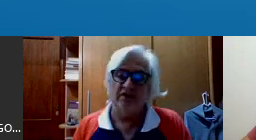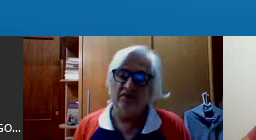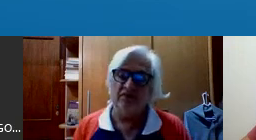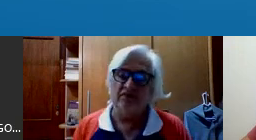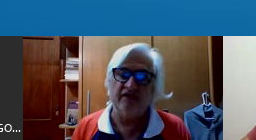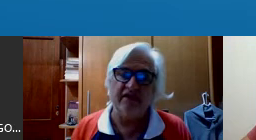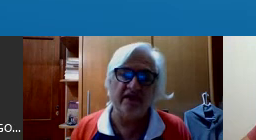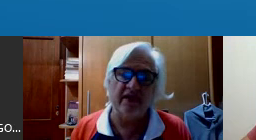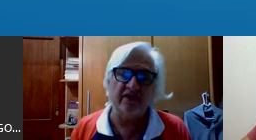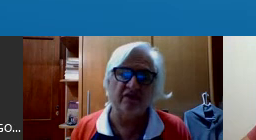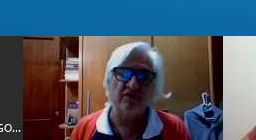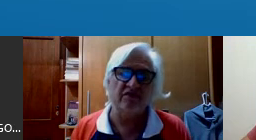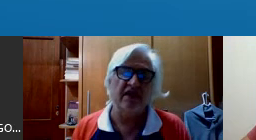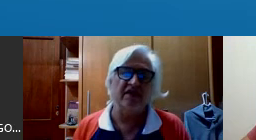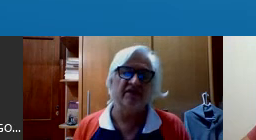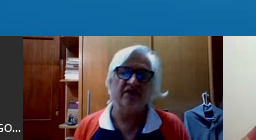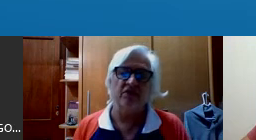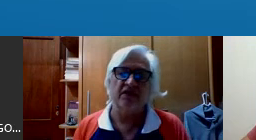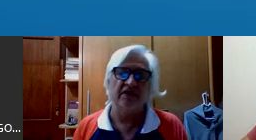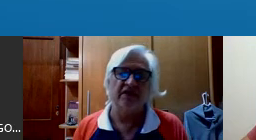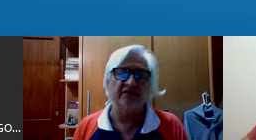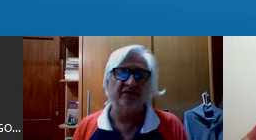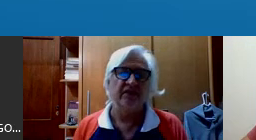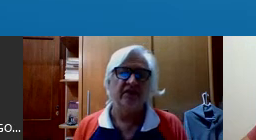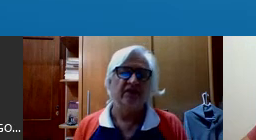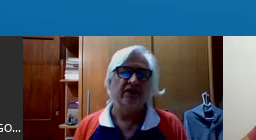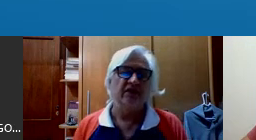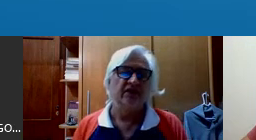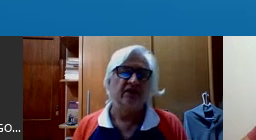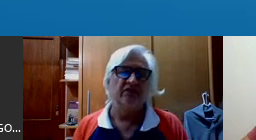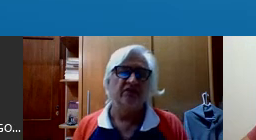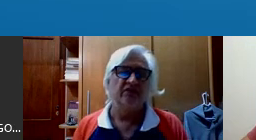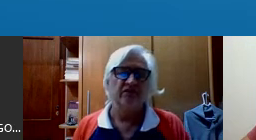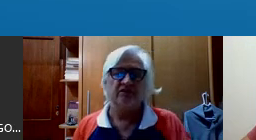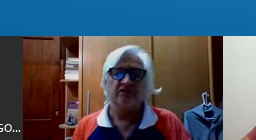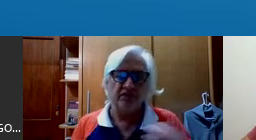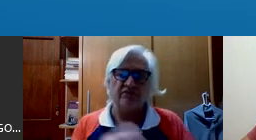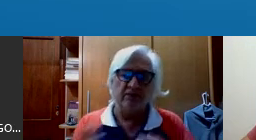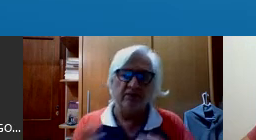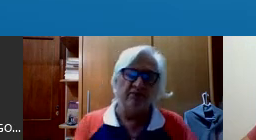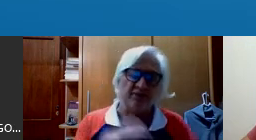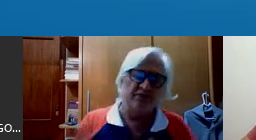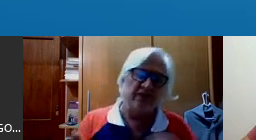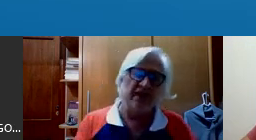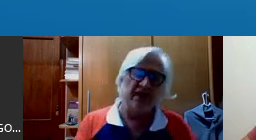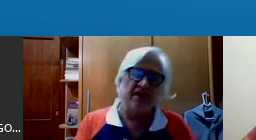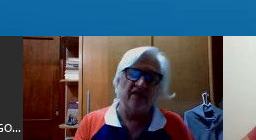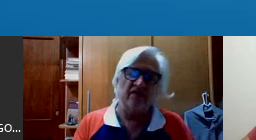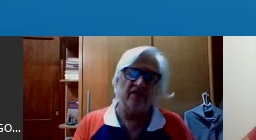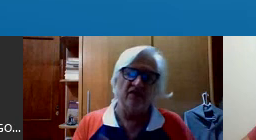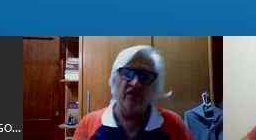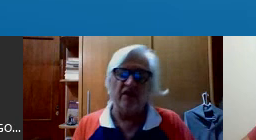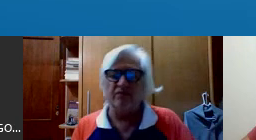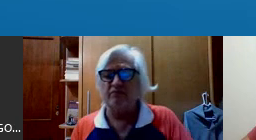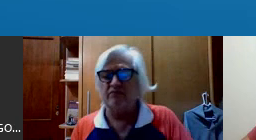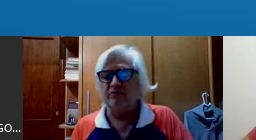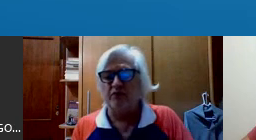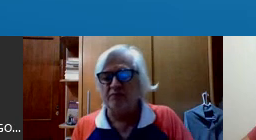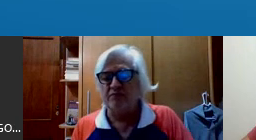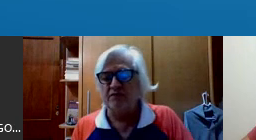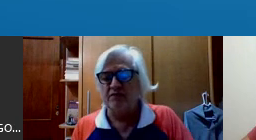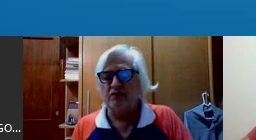porrada eu dou, porque senão vai quebrar logo de cara, vai detonar. Então, vamos falar, né,